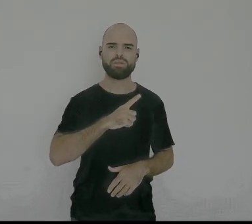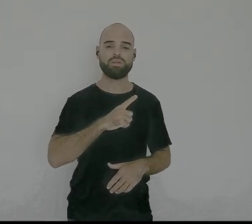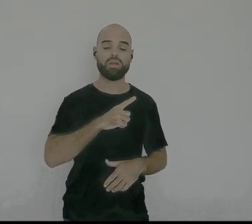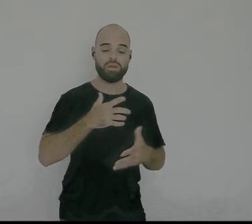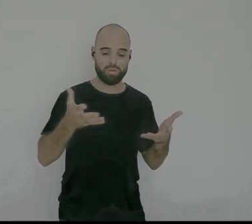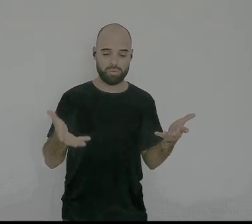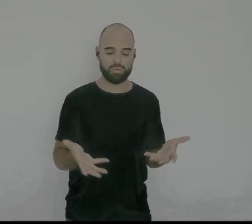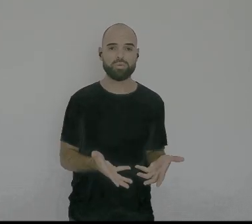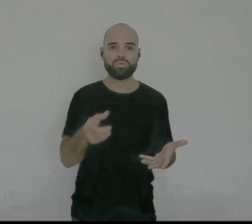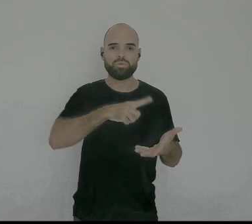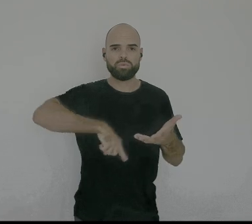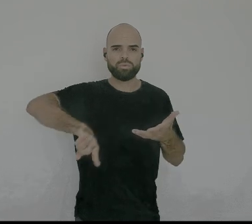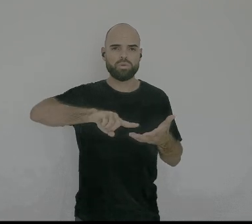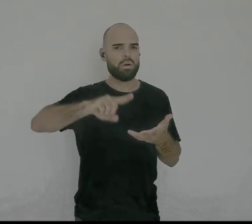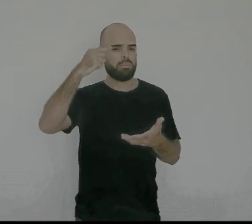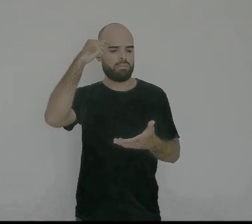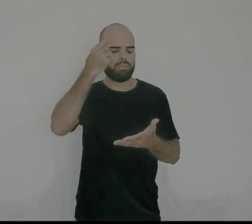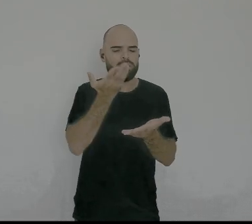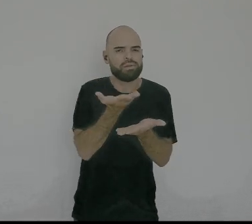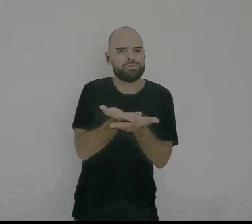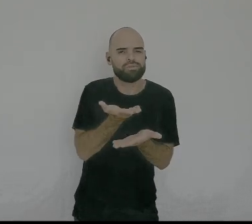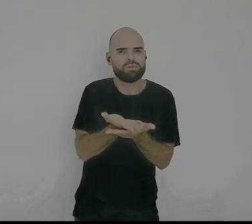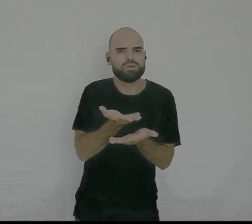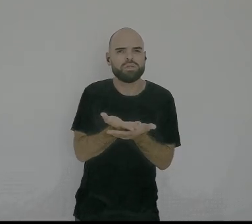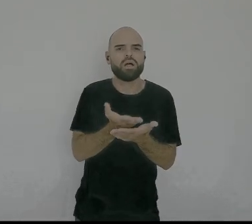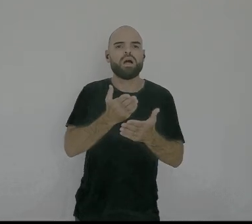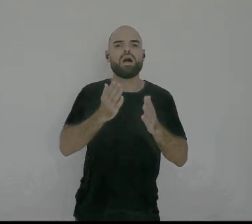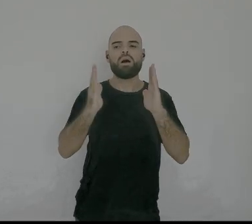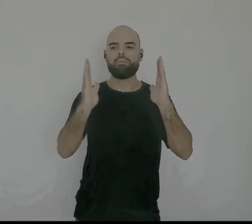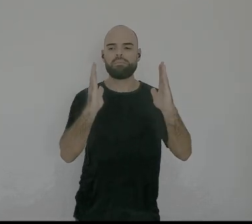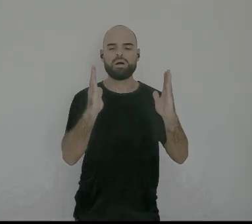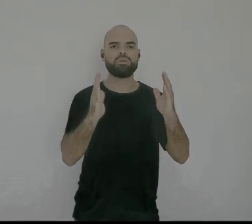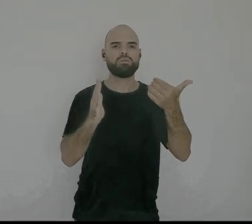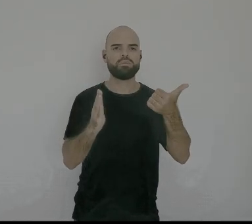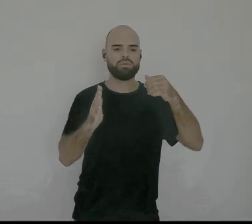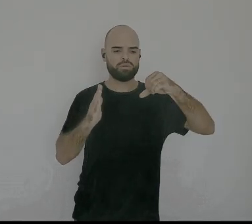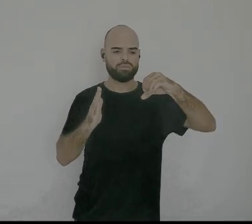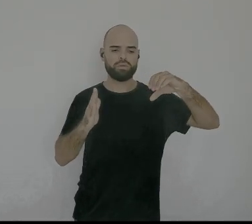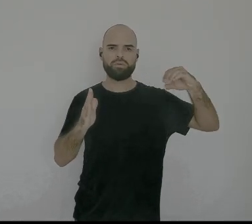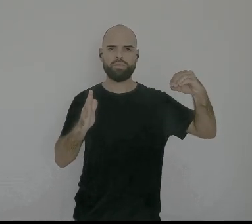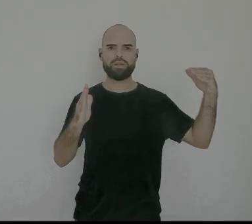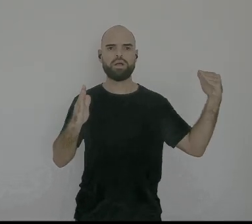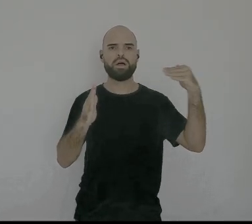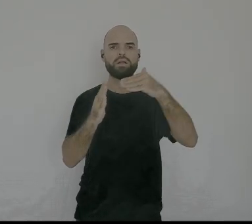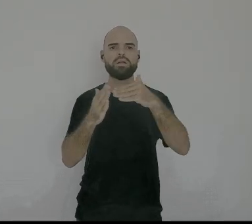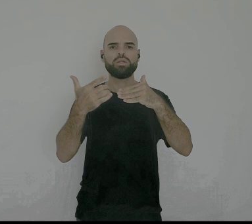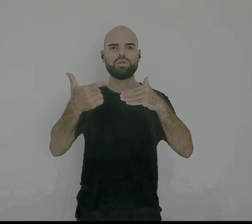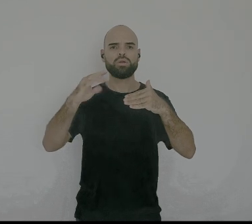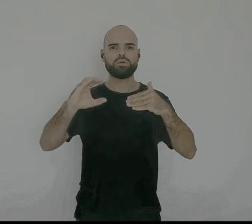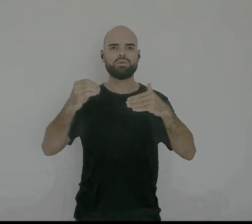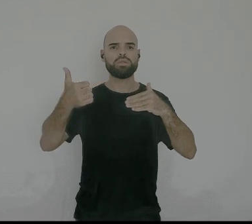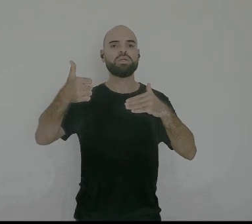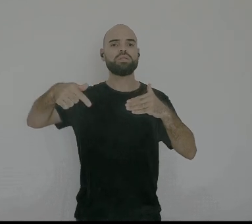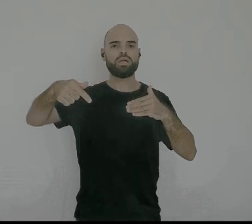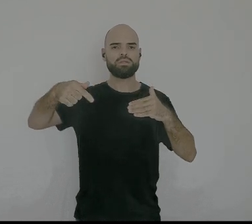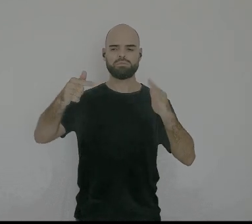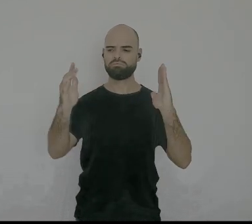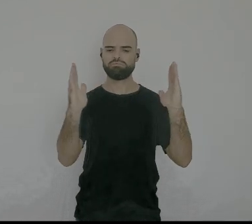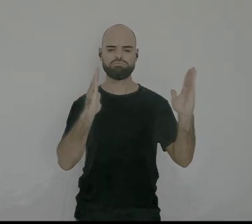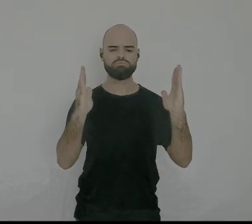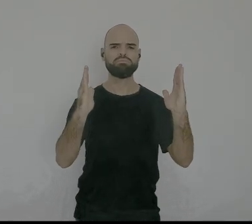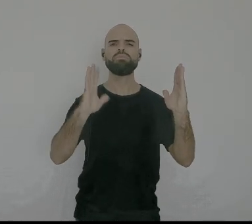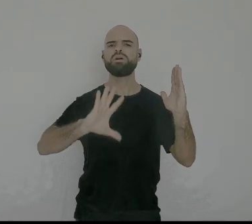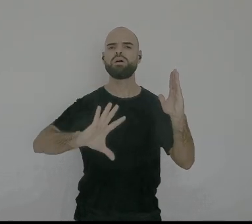rápida e muito profunda. Aqui nós estamos considerando um estudo de carga de doenças entre 1990 e